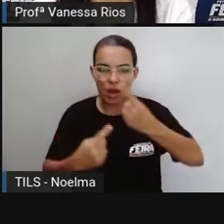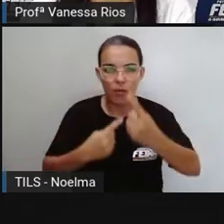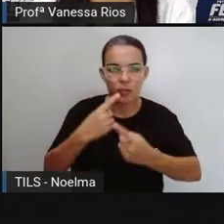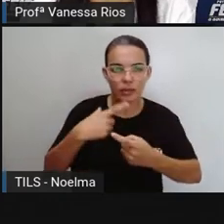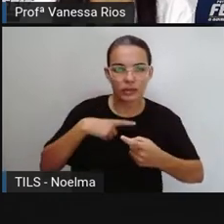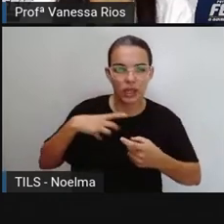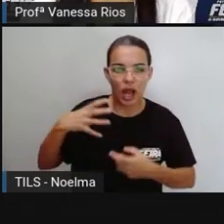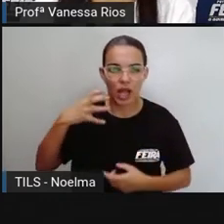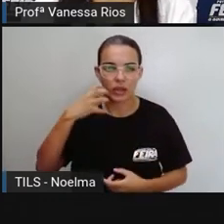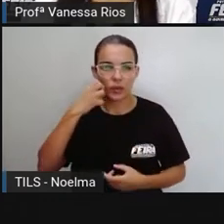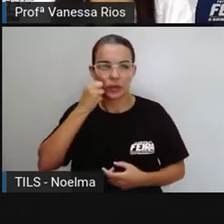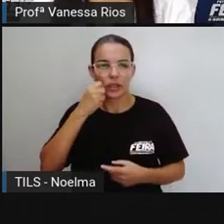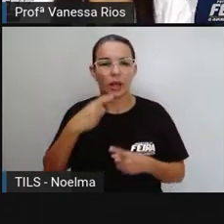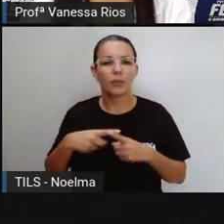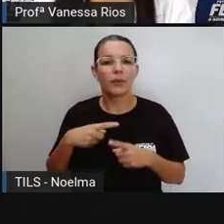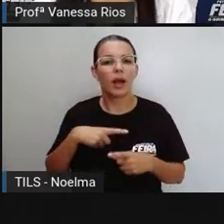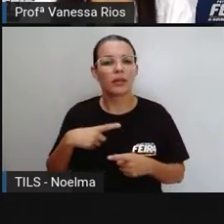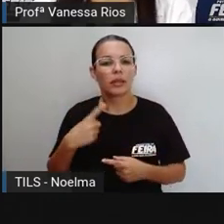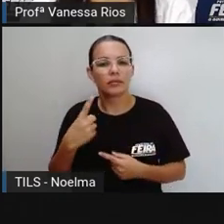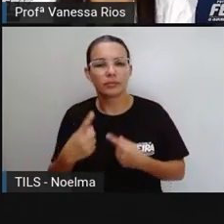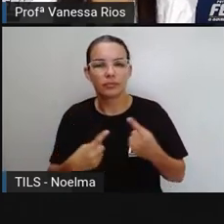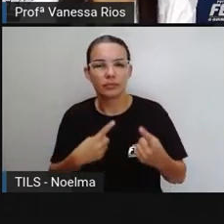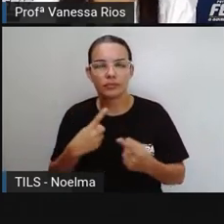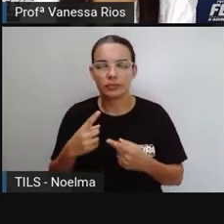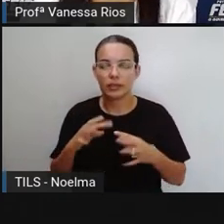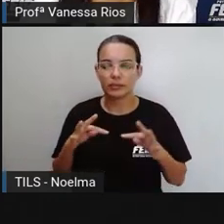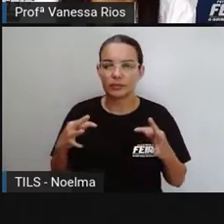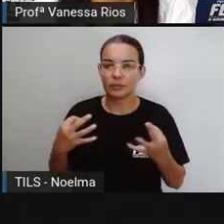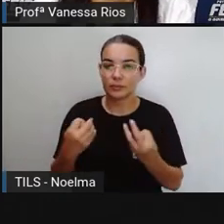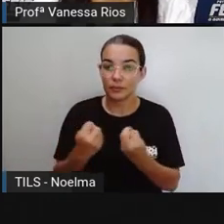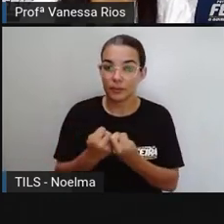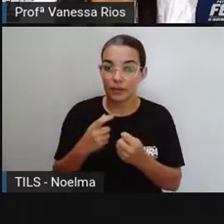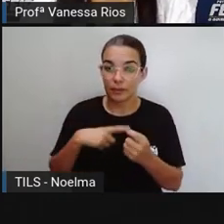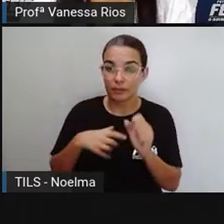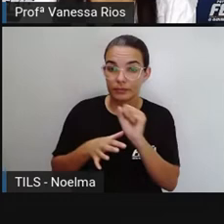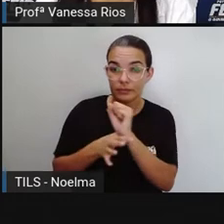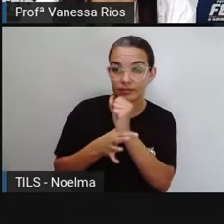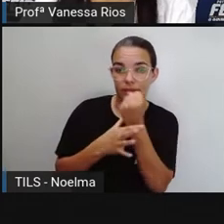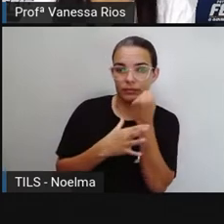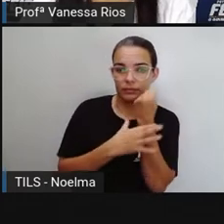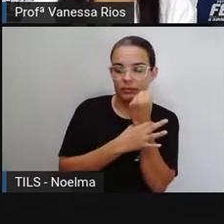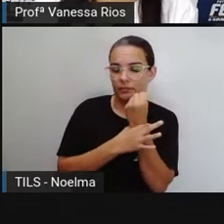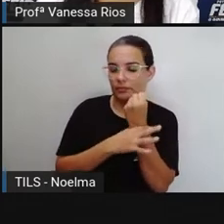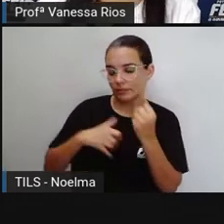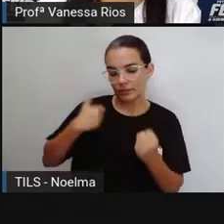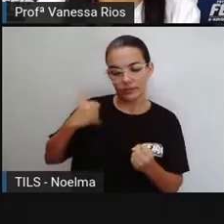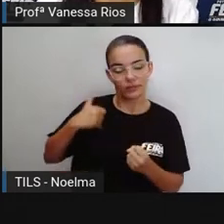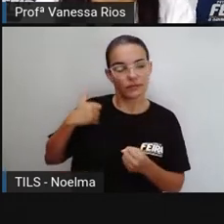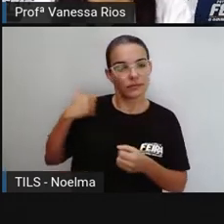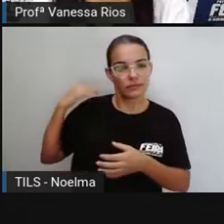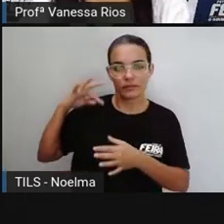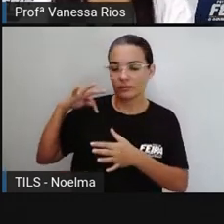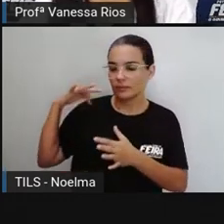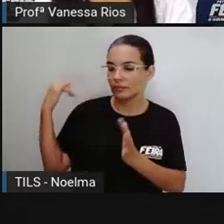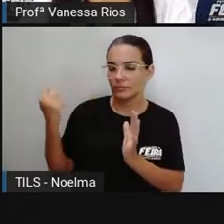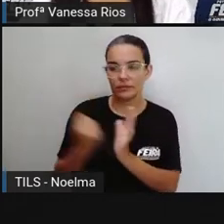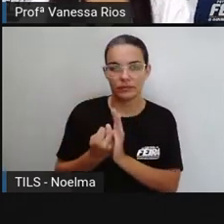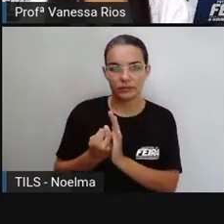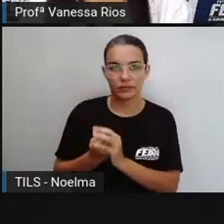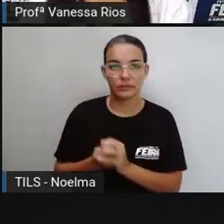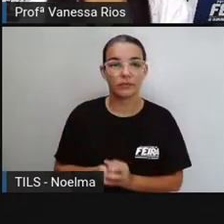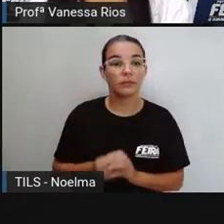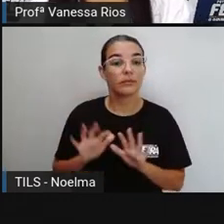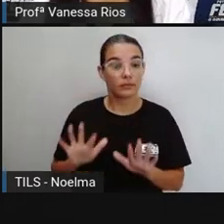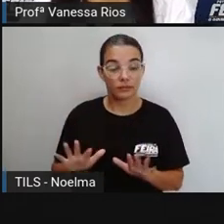adotadas para que o mesmo possa ser prevenido em todas as faixas etárias. E aí, diante da própria realidade, né, e falar que as